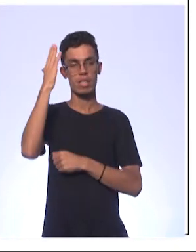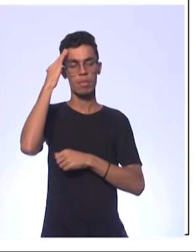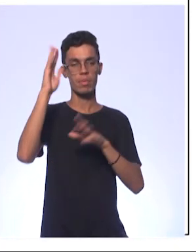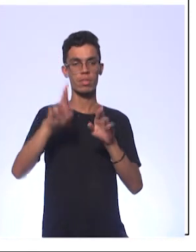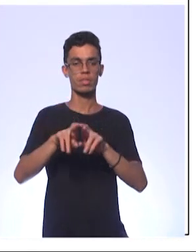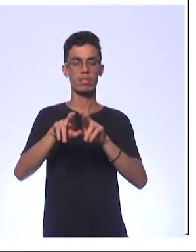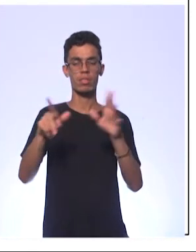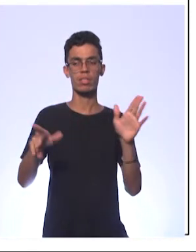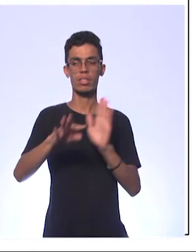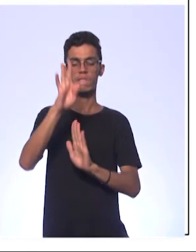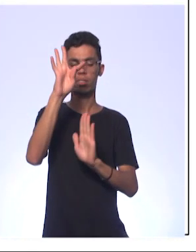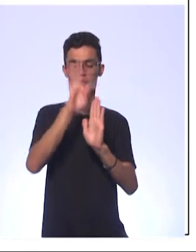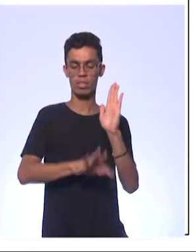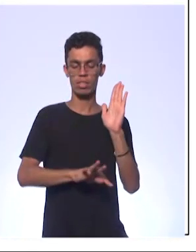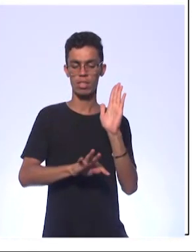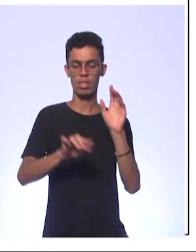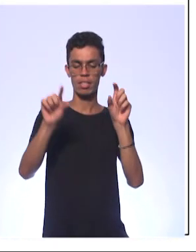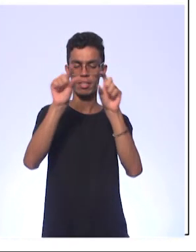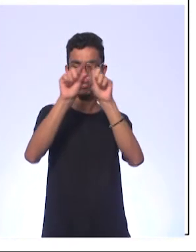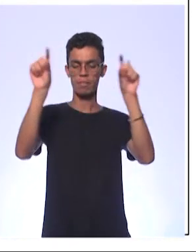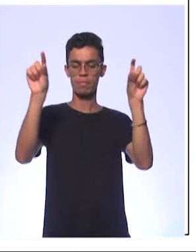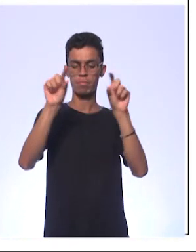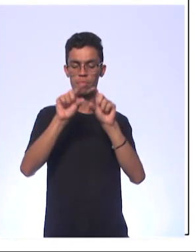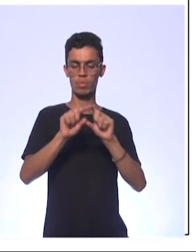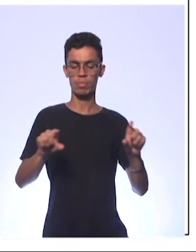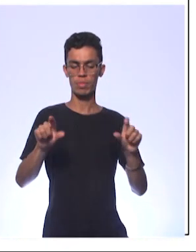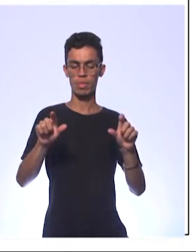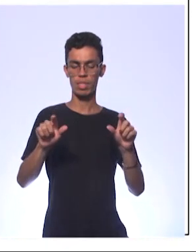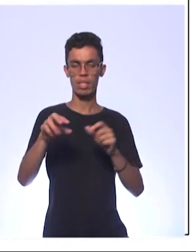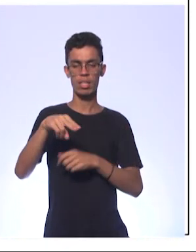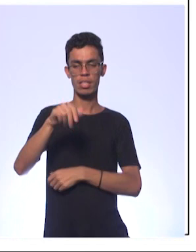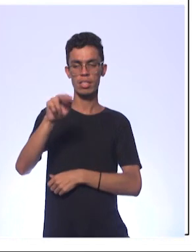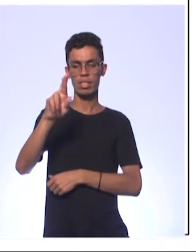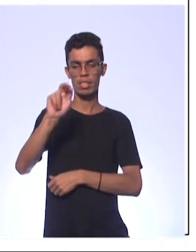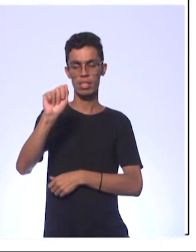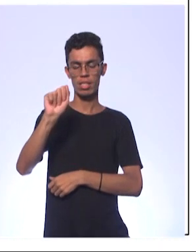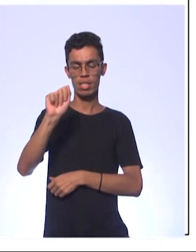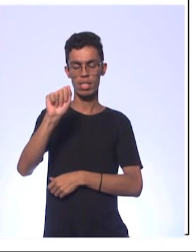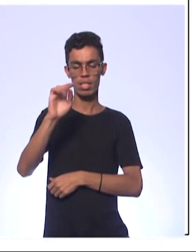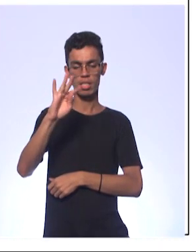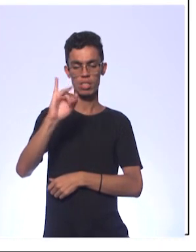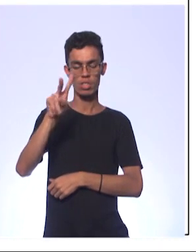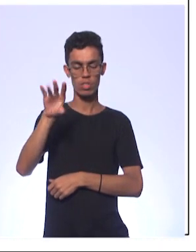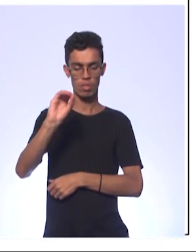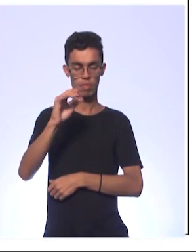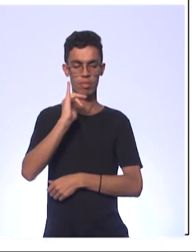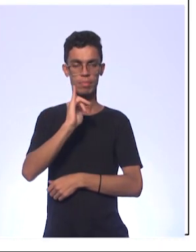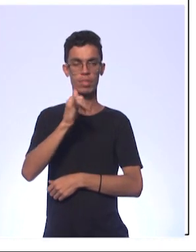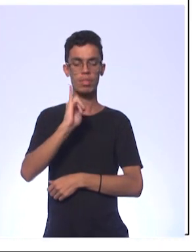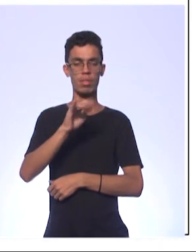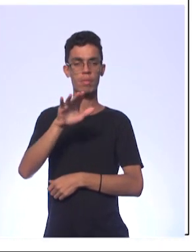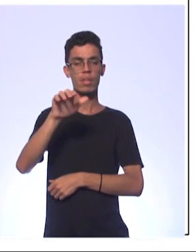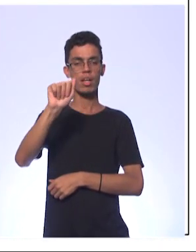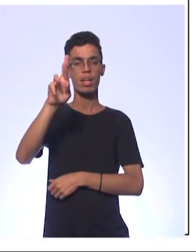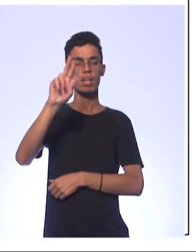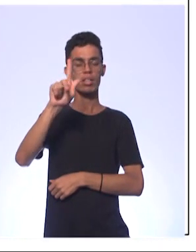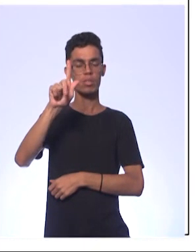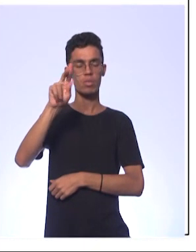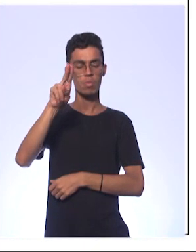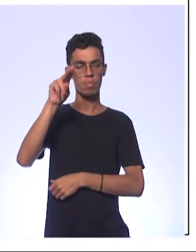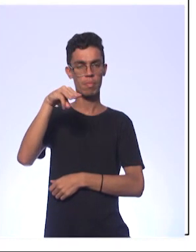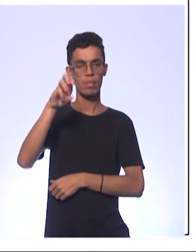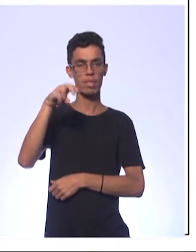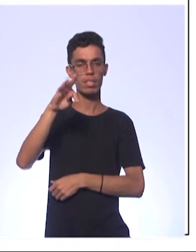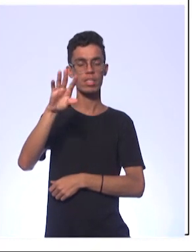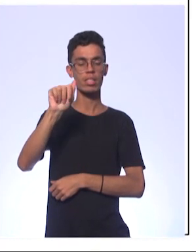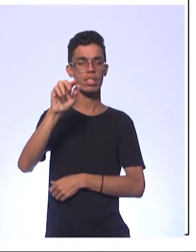retomar o texto, diferenciar ali as passagens que são expositivas, narrativas, no caso, de passagens argumentativas. E o argumento,